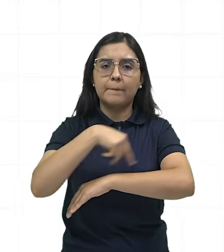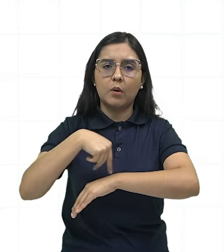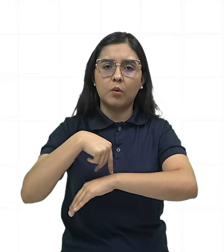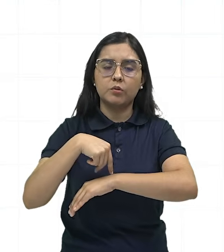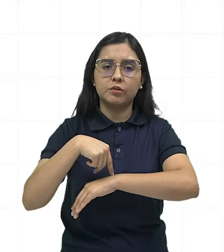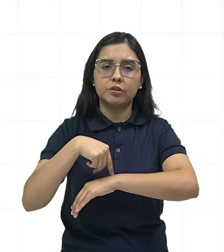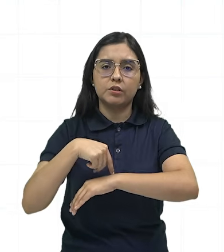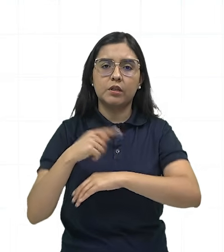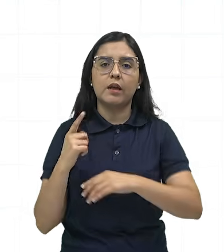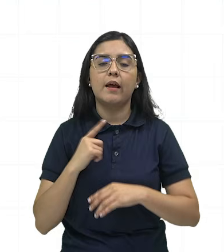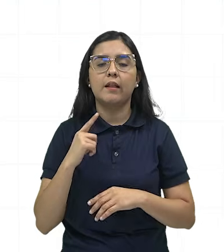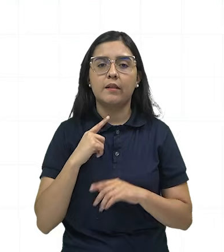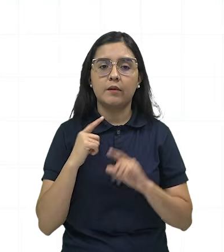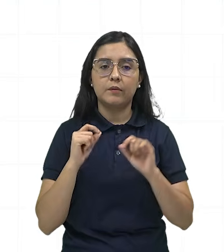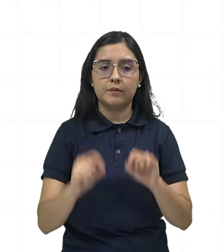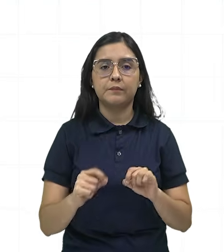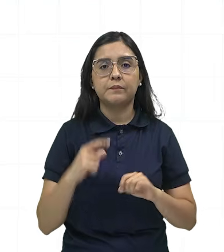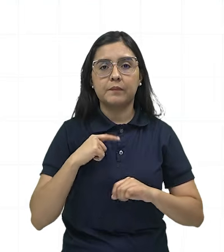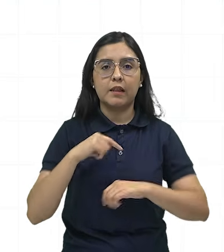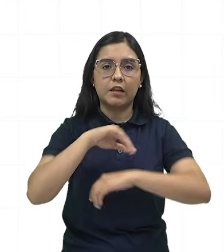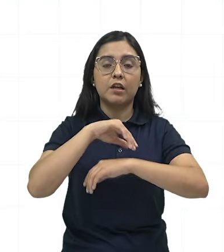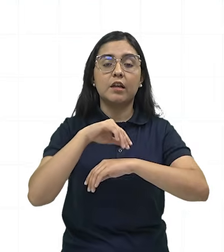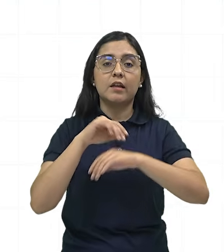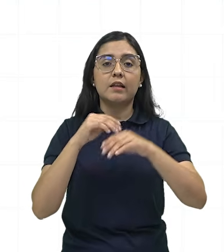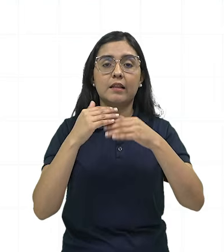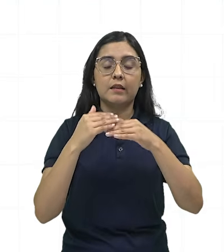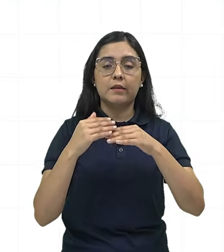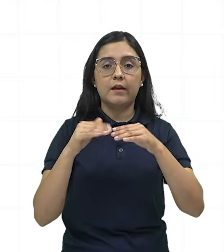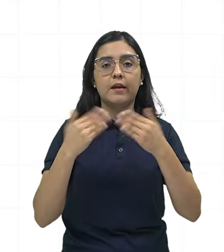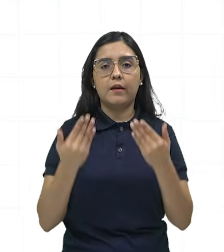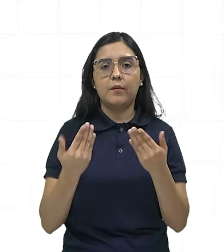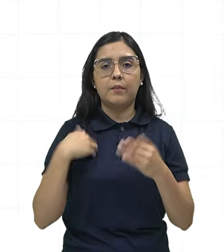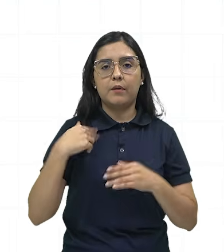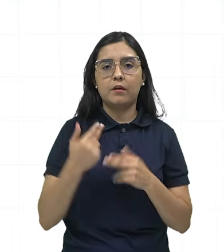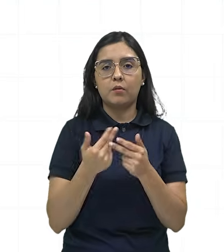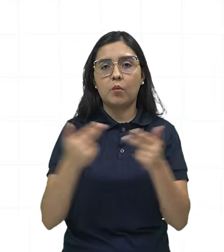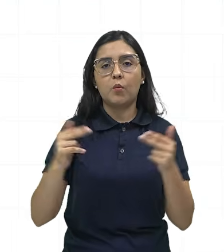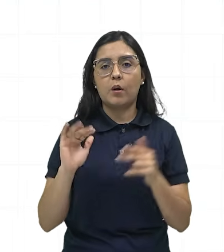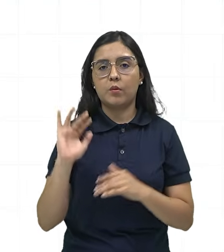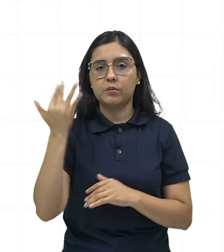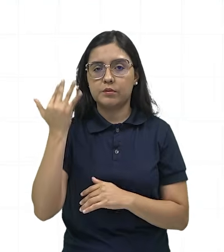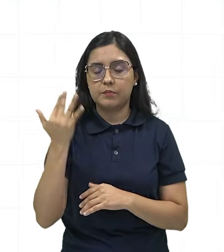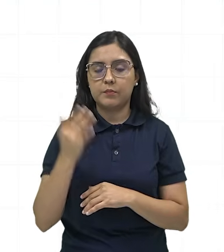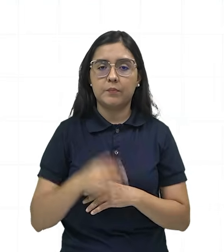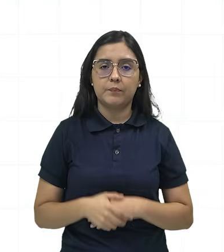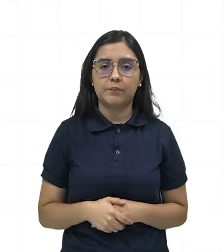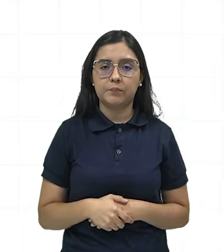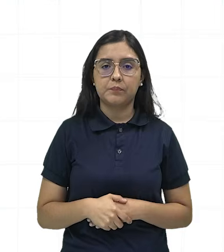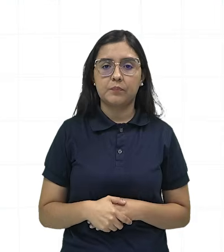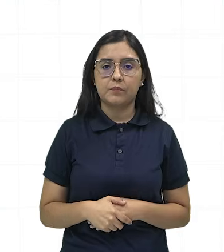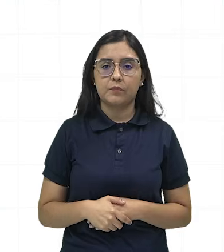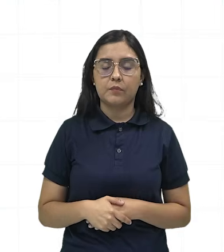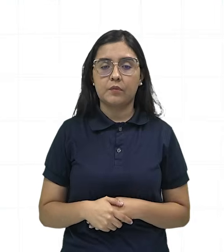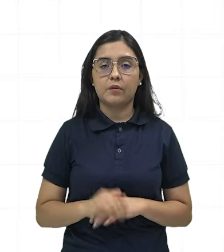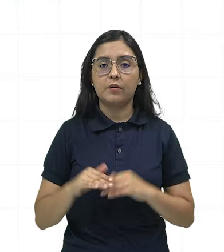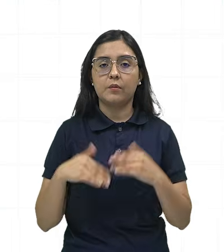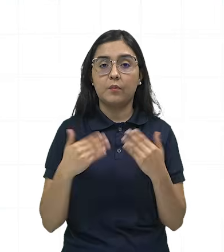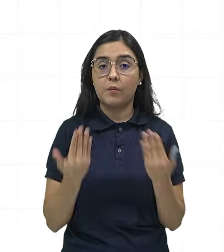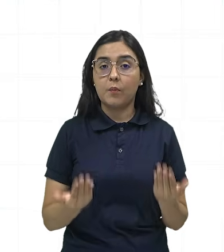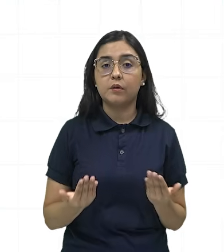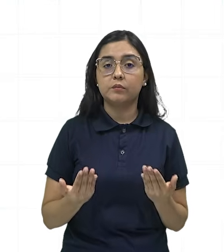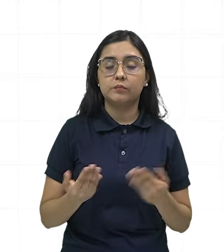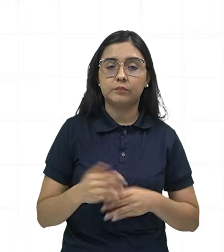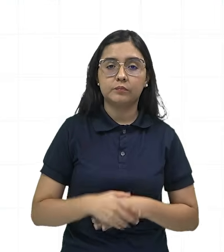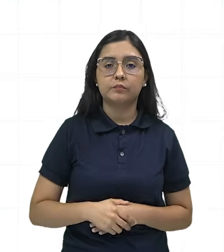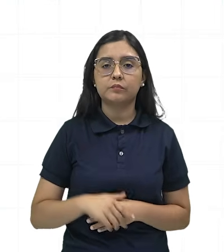Negro caiu, né? Então, é um fato, então é uma coisa que ocorreu, né? O quando tem a